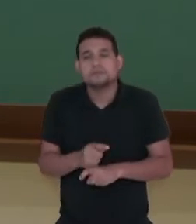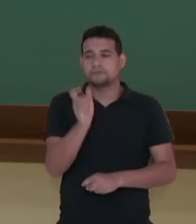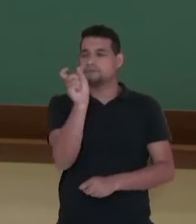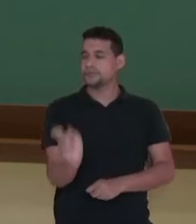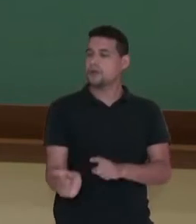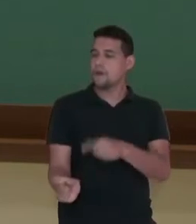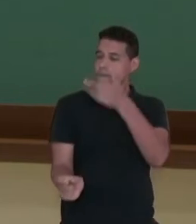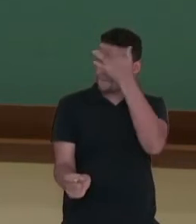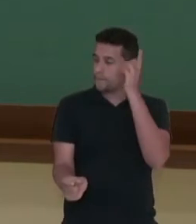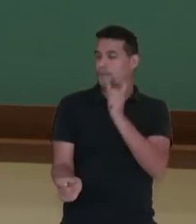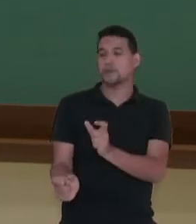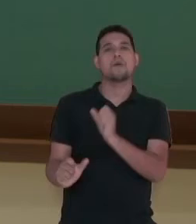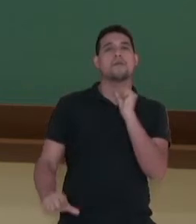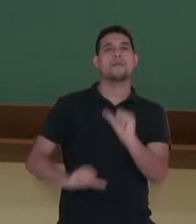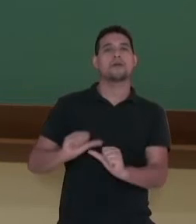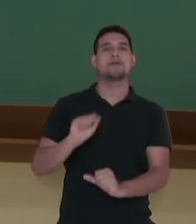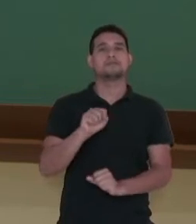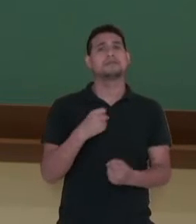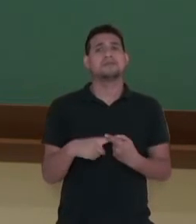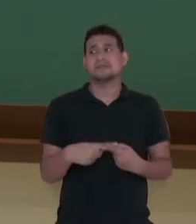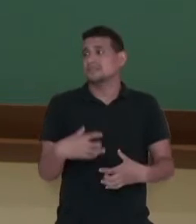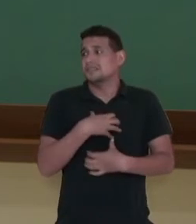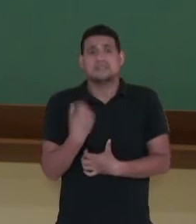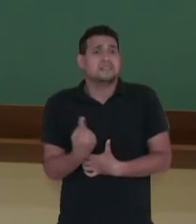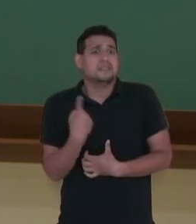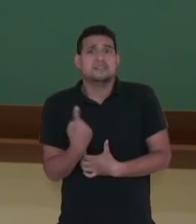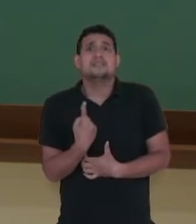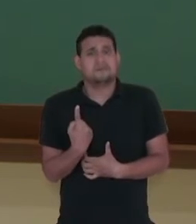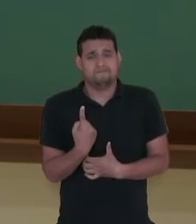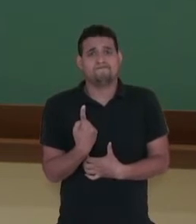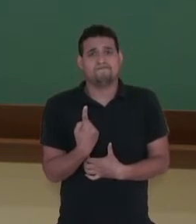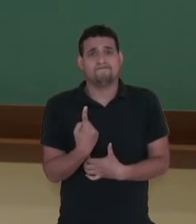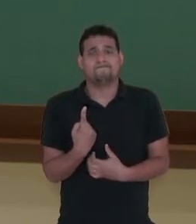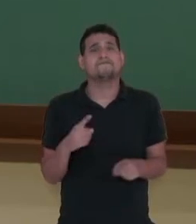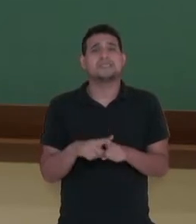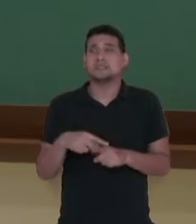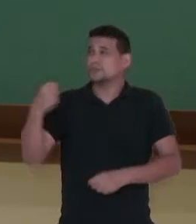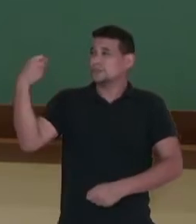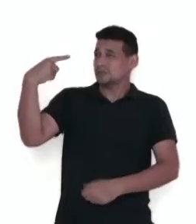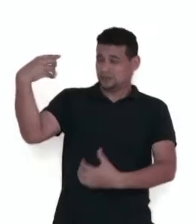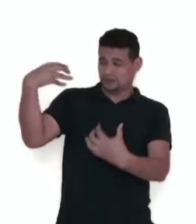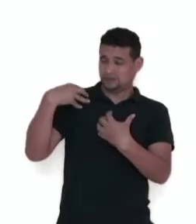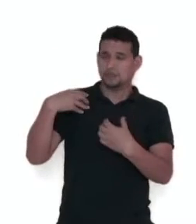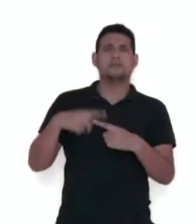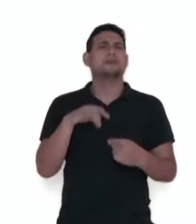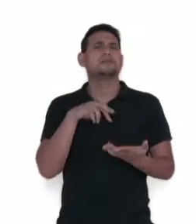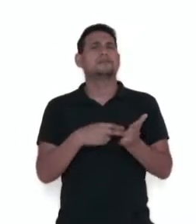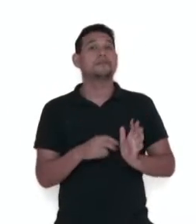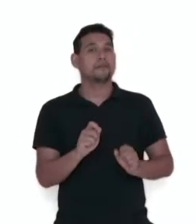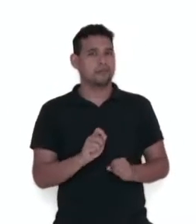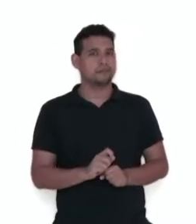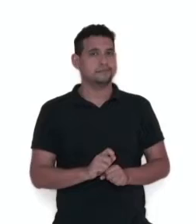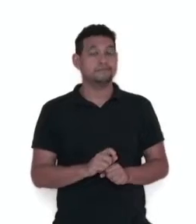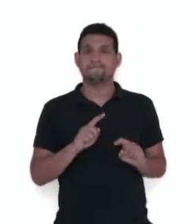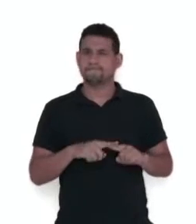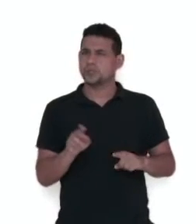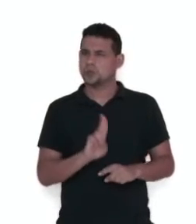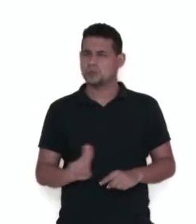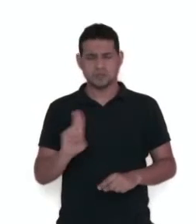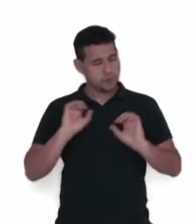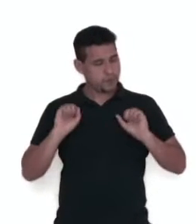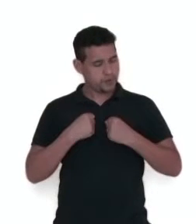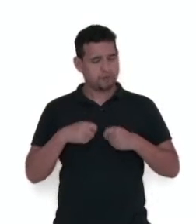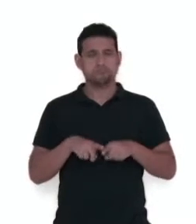moça foram mudando porque ela ficou muito exposta ao tempo. Continuação. Llevava el mismo